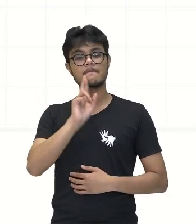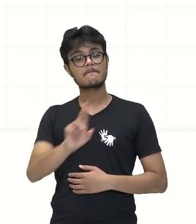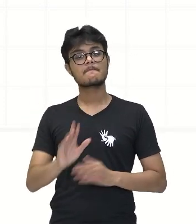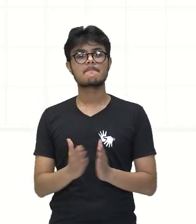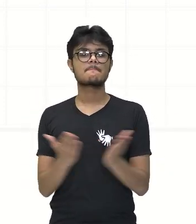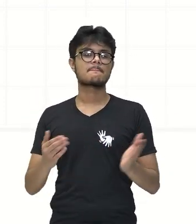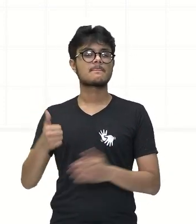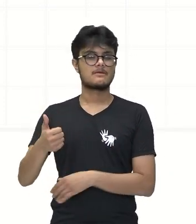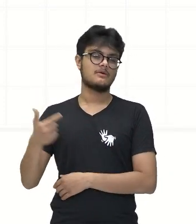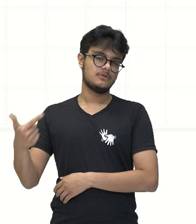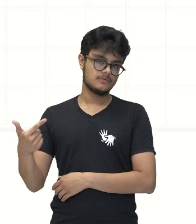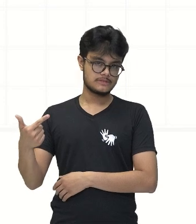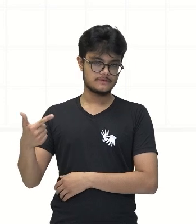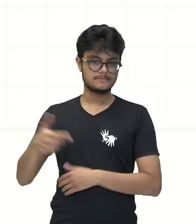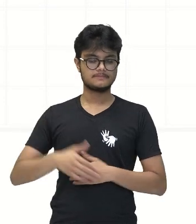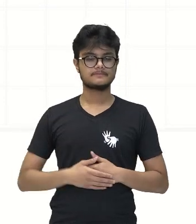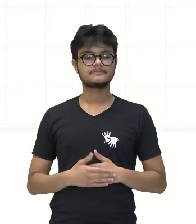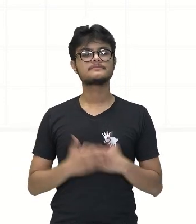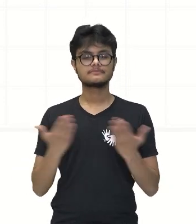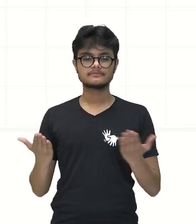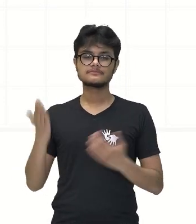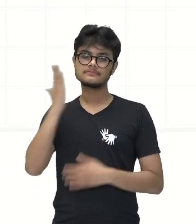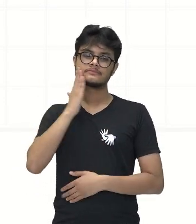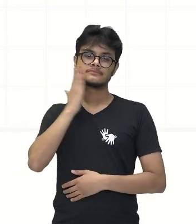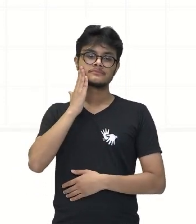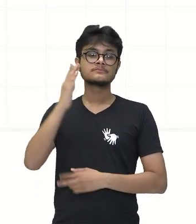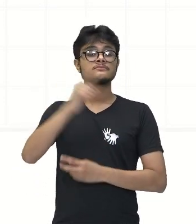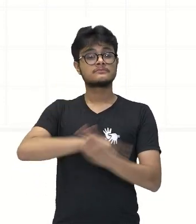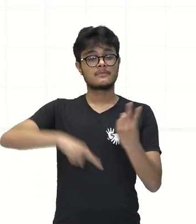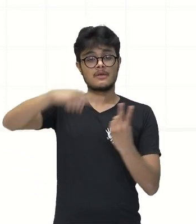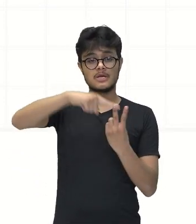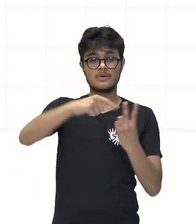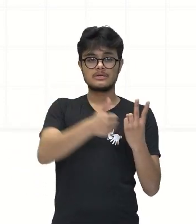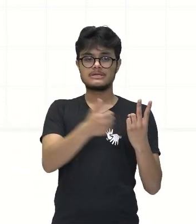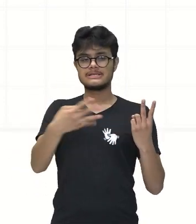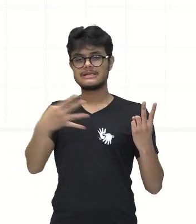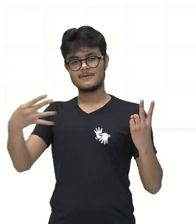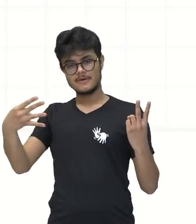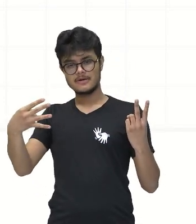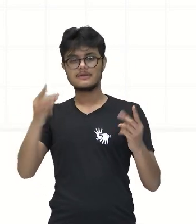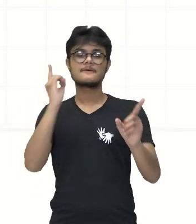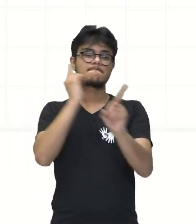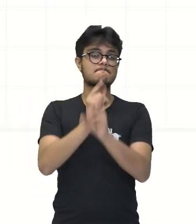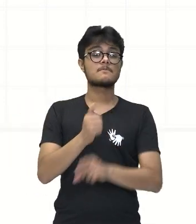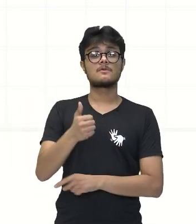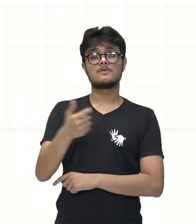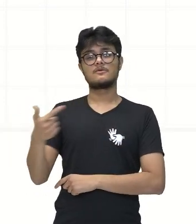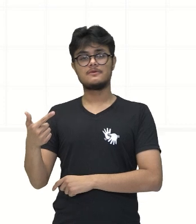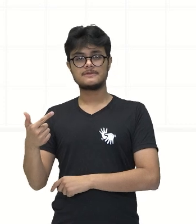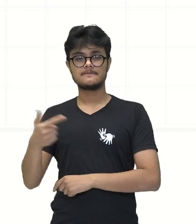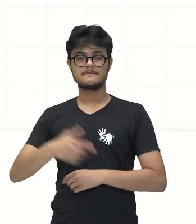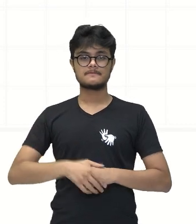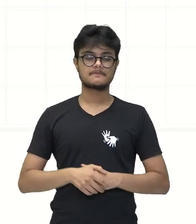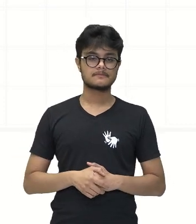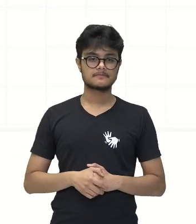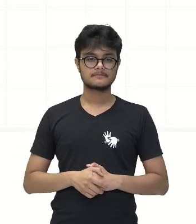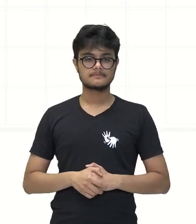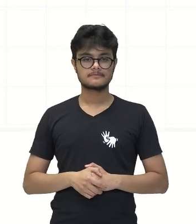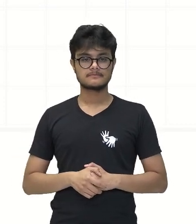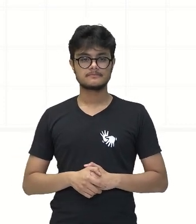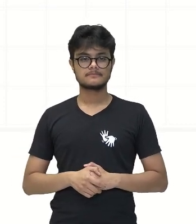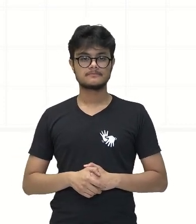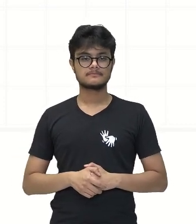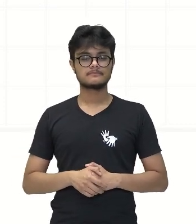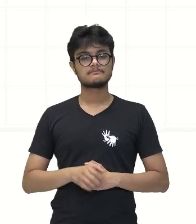quanto? 12. Ou seja, raiz quadrada de 144 é igual a quanto, professor? 12. Para quem não sabe